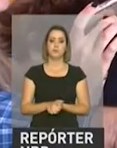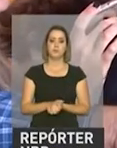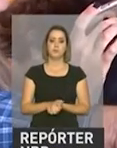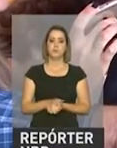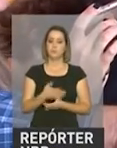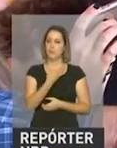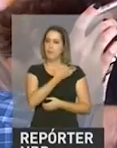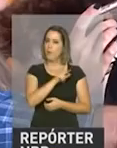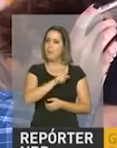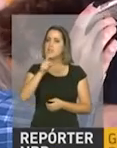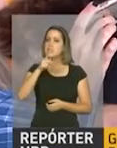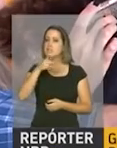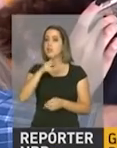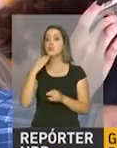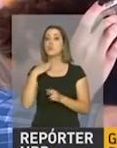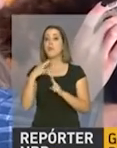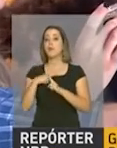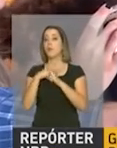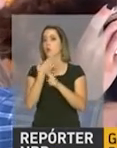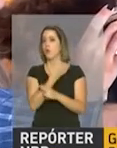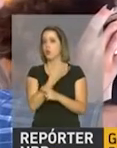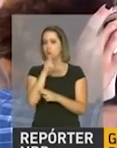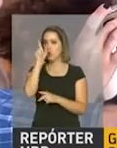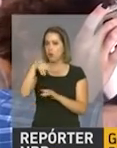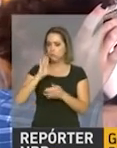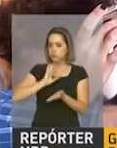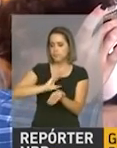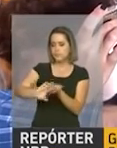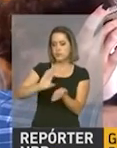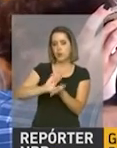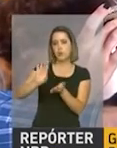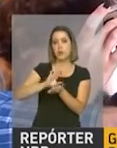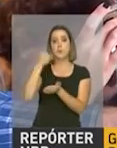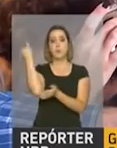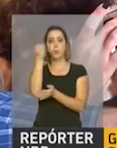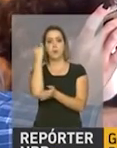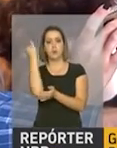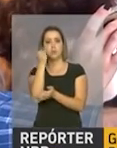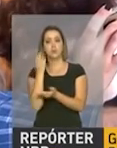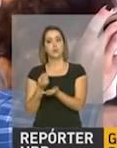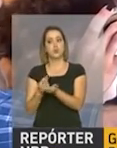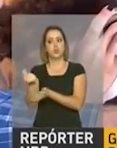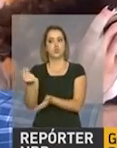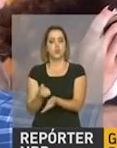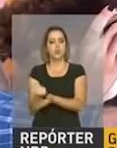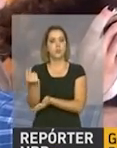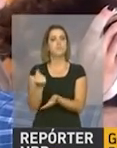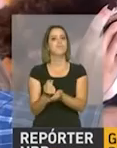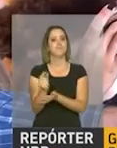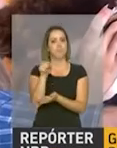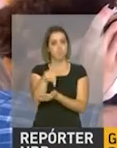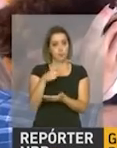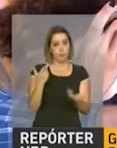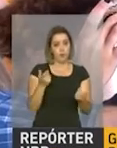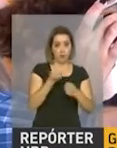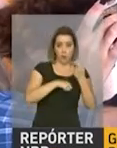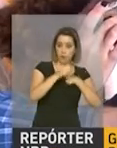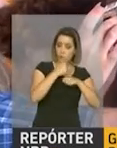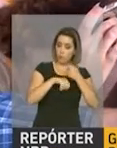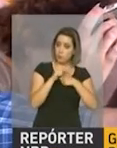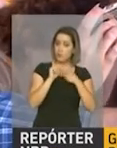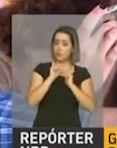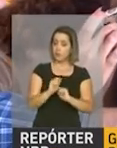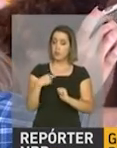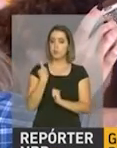É uma injeção importante de capital na economia, de recursos na economia,